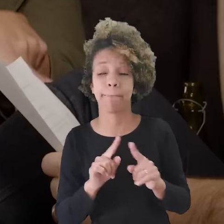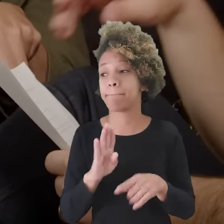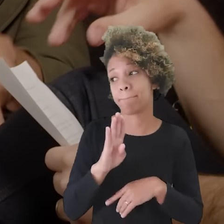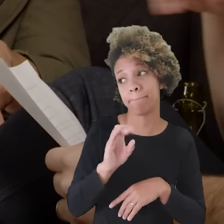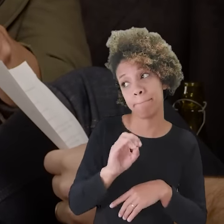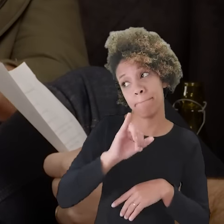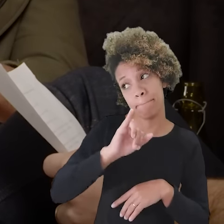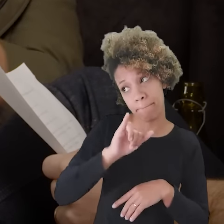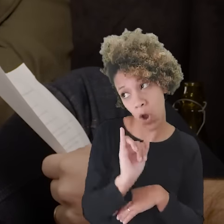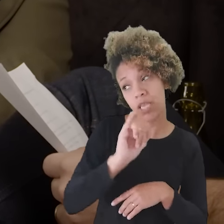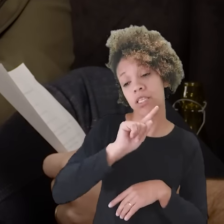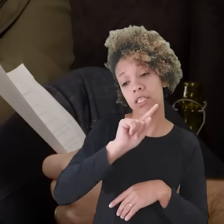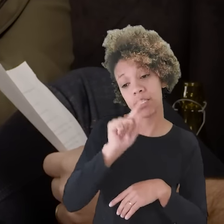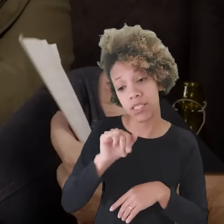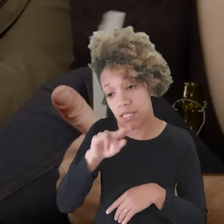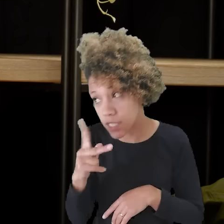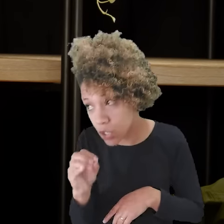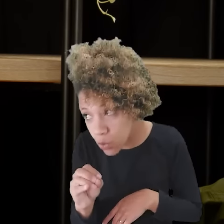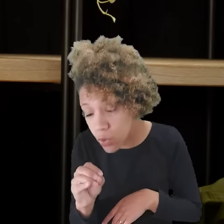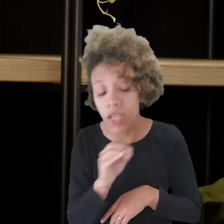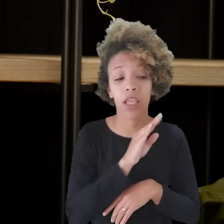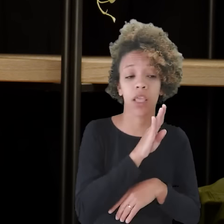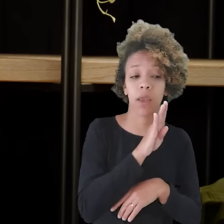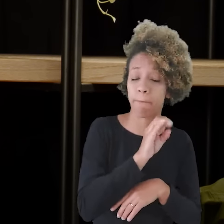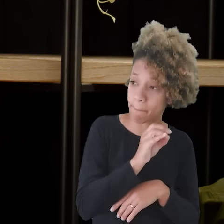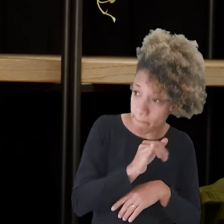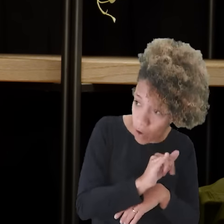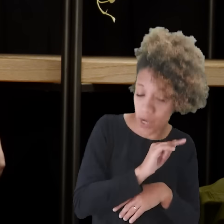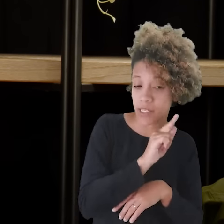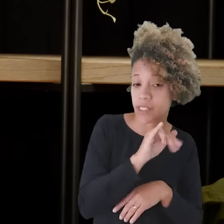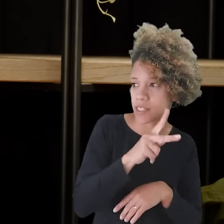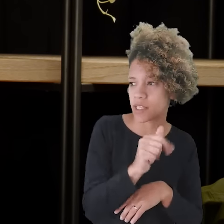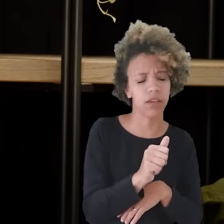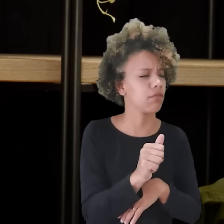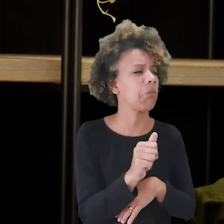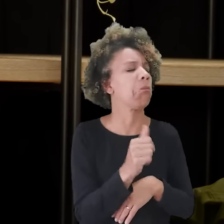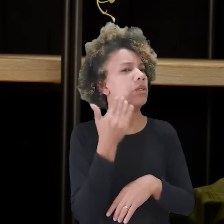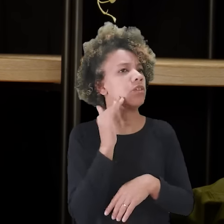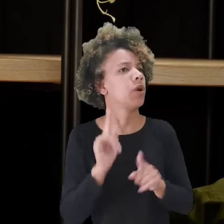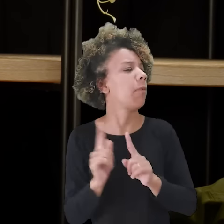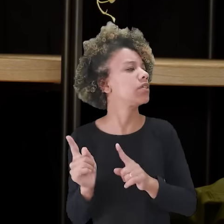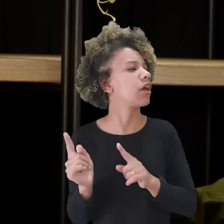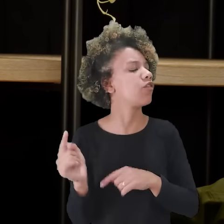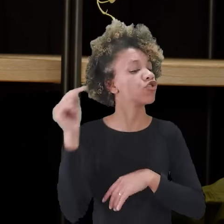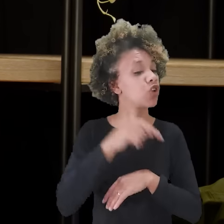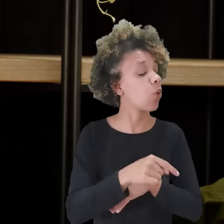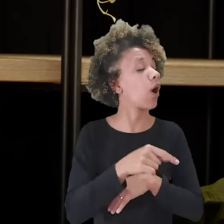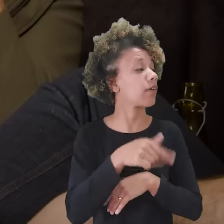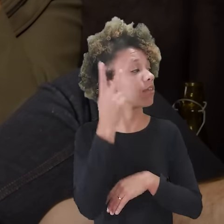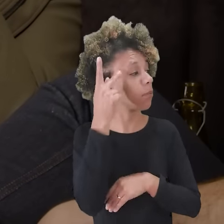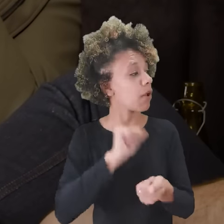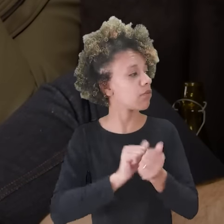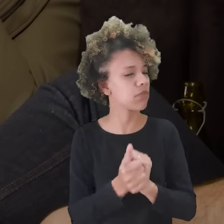boyzinho e boyzinho entendi você vindo para São Paulo como é que foi sua adaptação o que que você acha de estranho aqui em São Paulo que